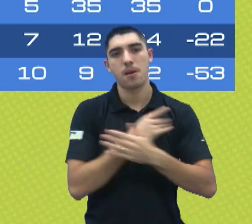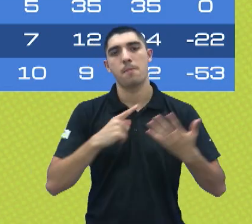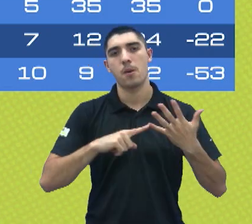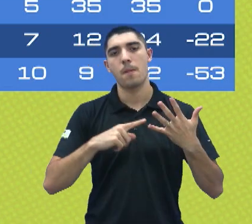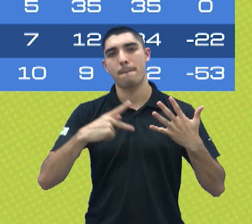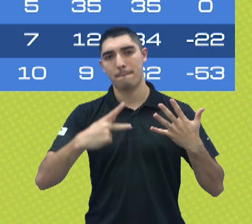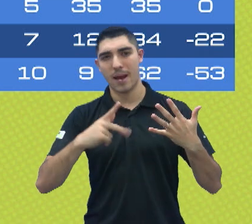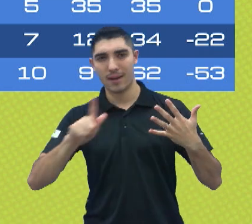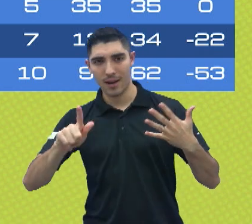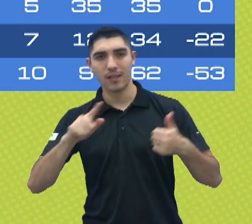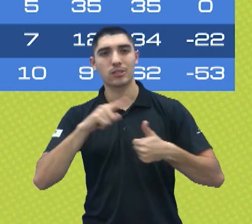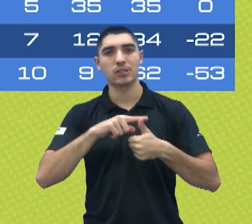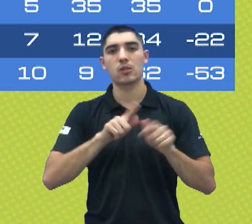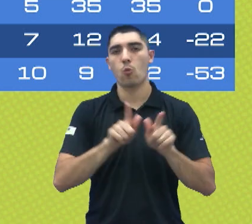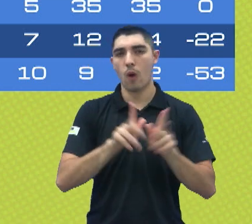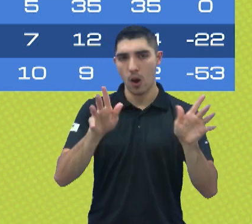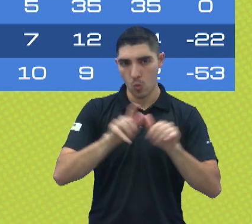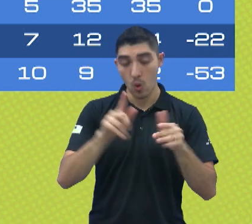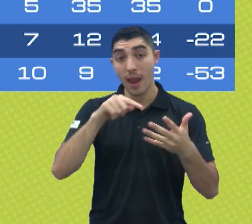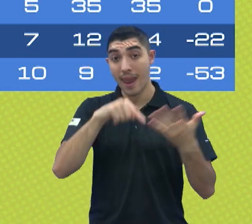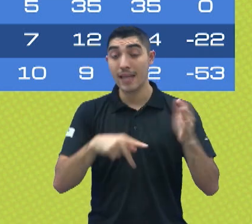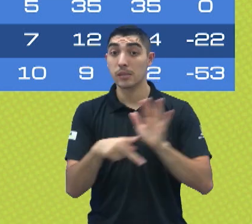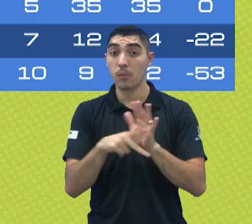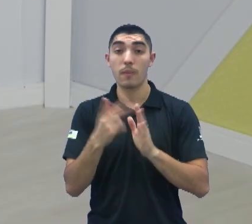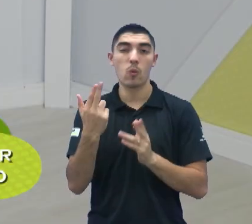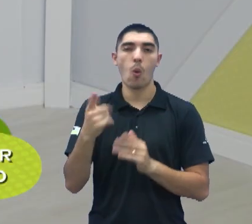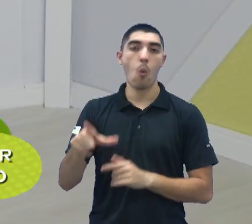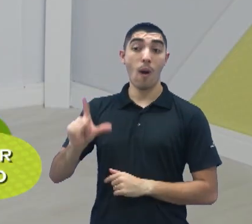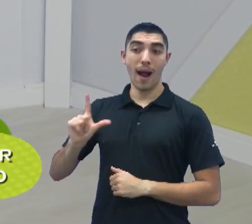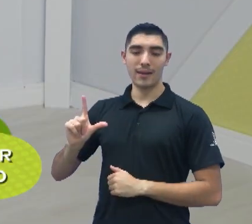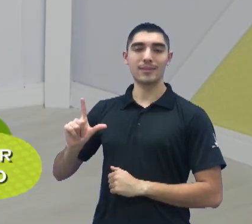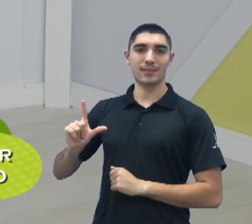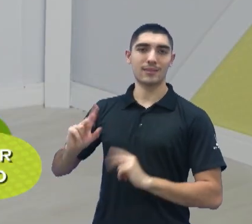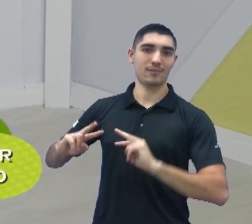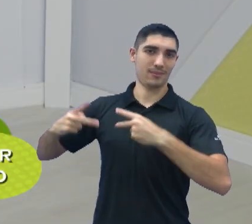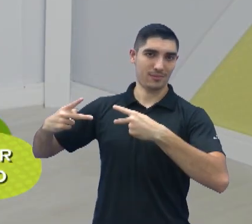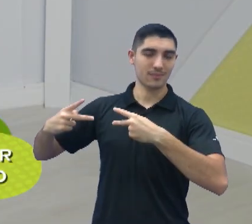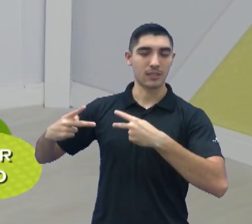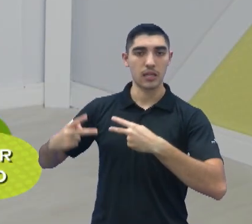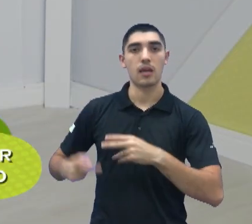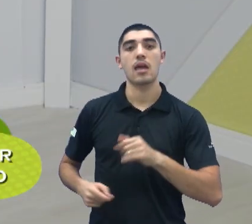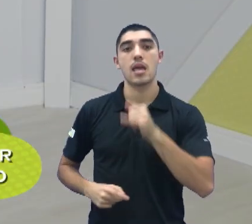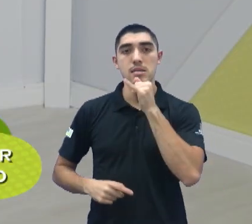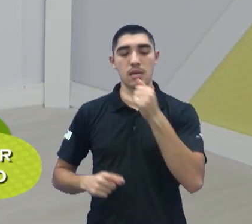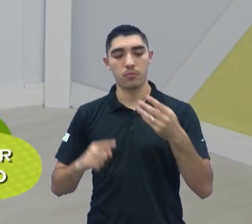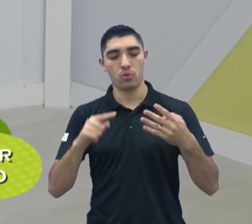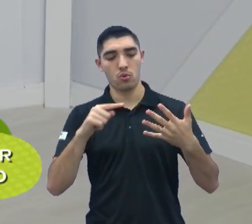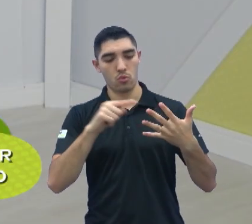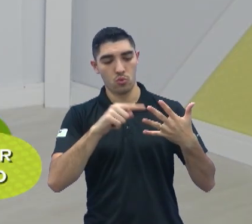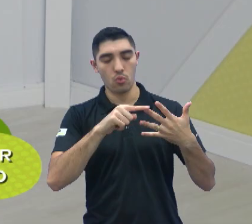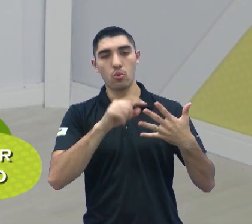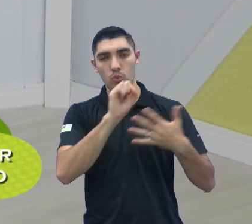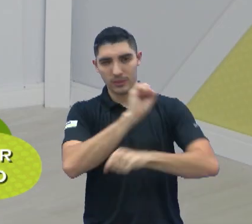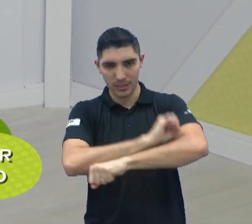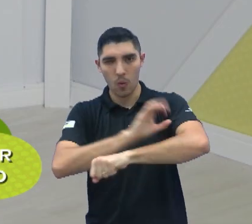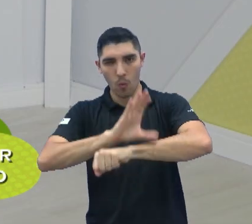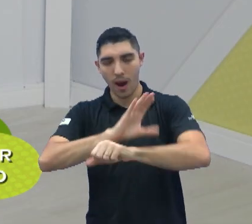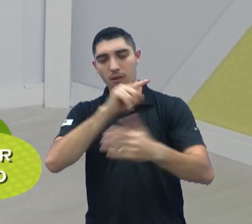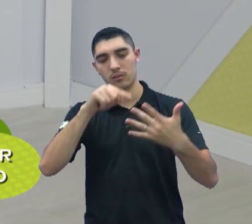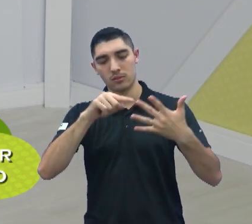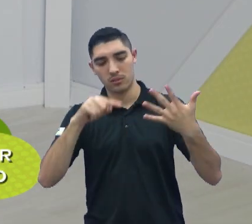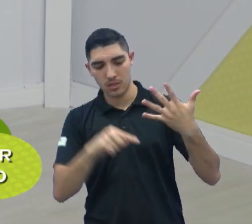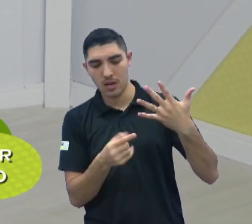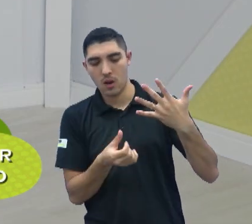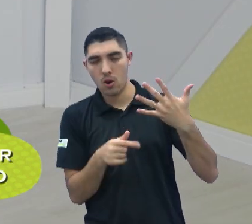fase pré-semifinais. O São Carlense enfrenta o Guarulhense, né, o terceiro contra o sexto. O Campos do